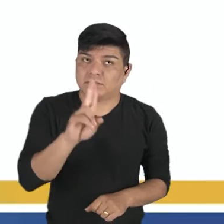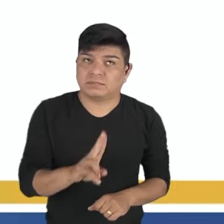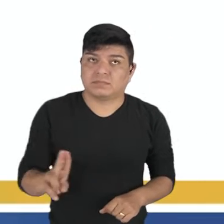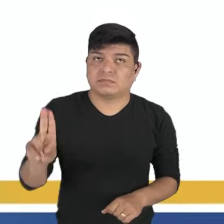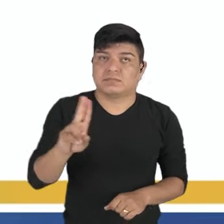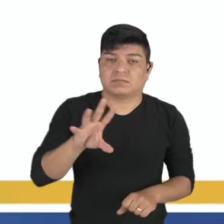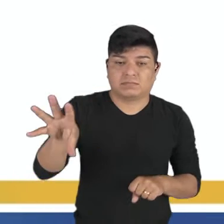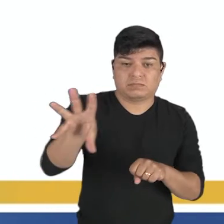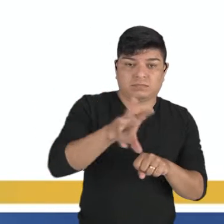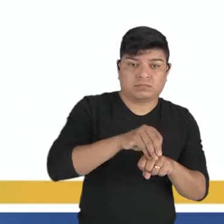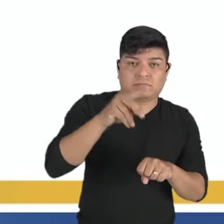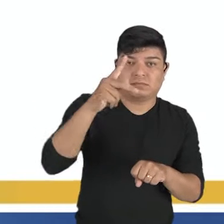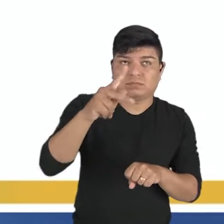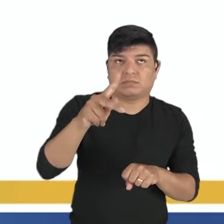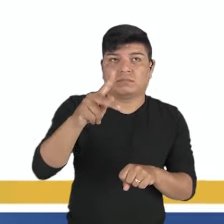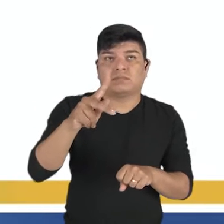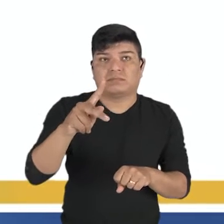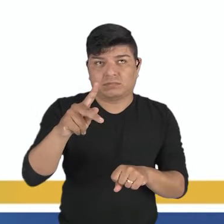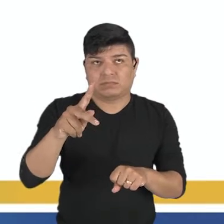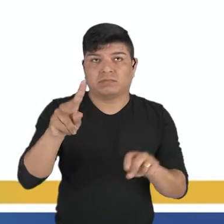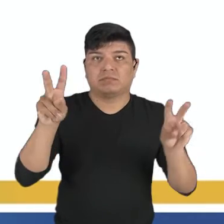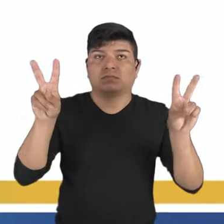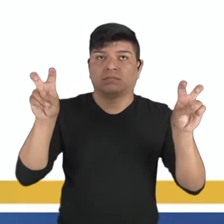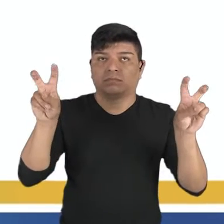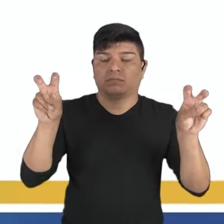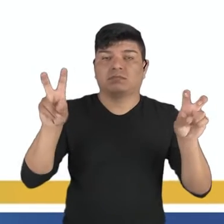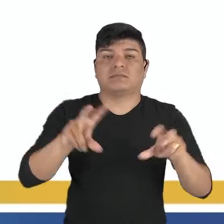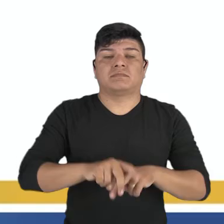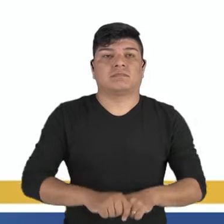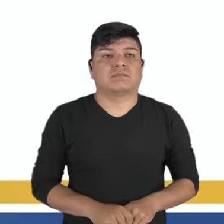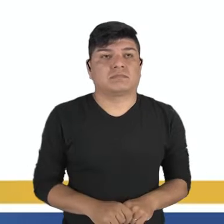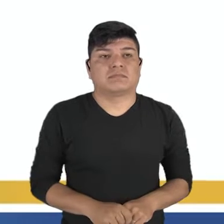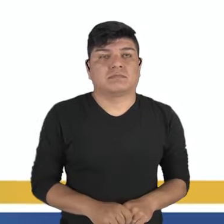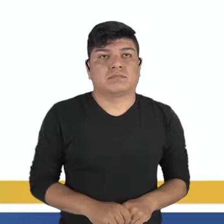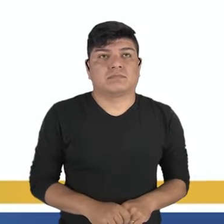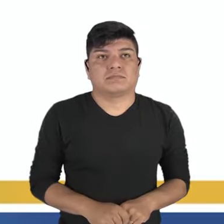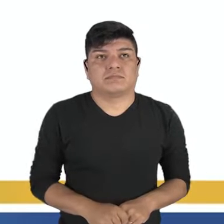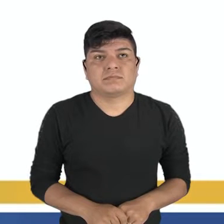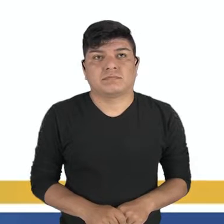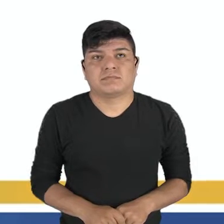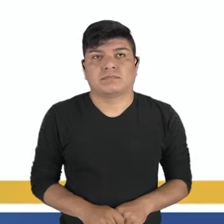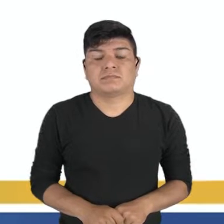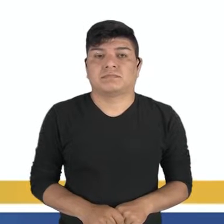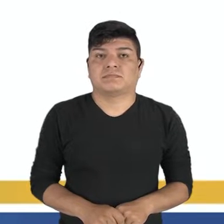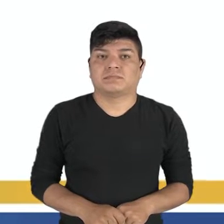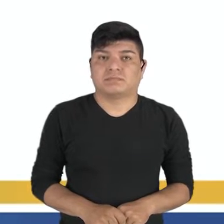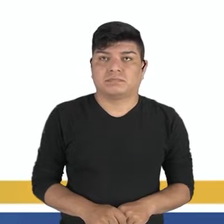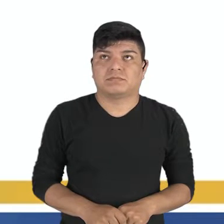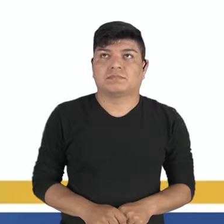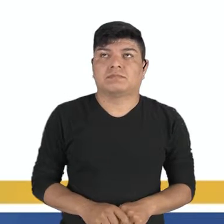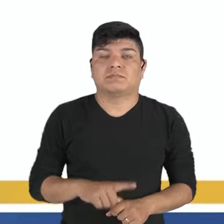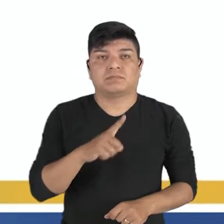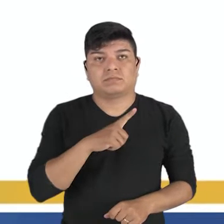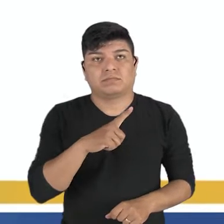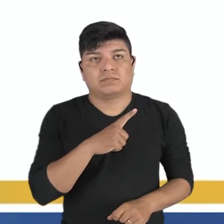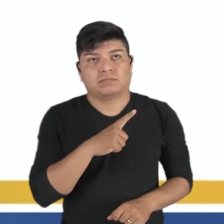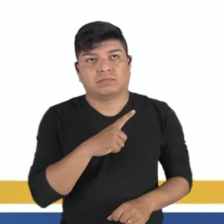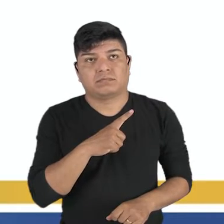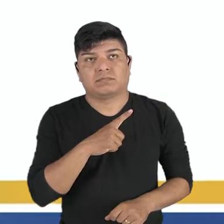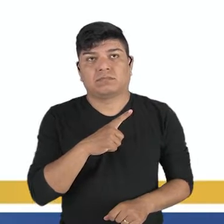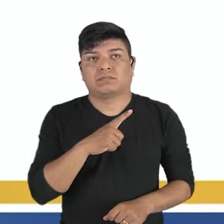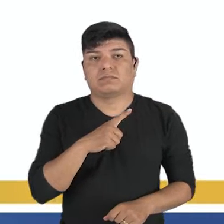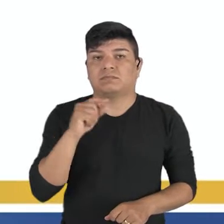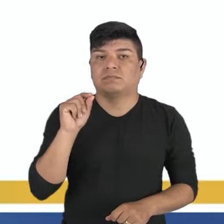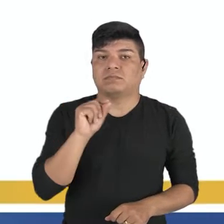Use o seu conhecimento prévio sobre o assunto. Gente, nós temos